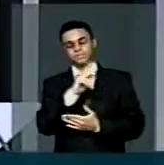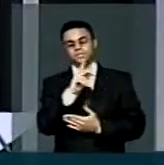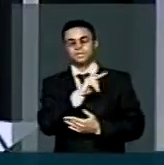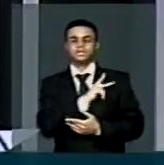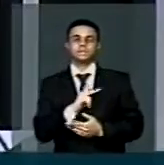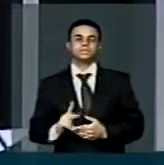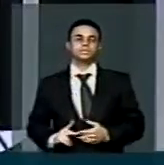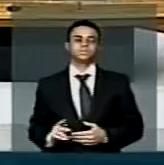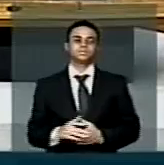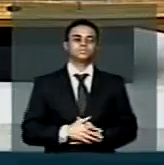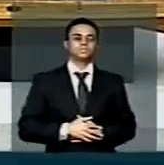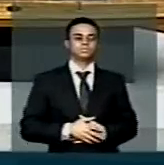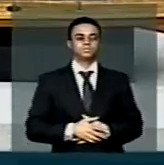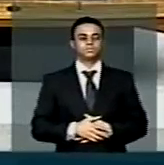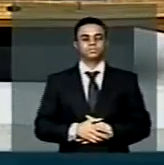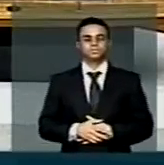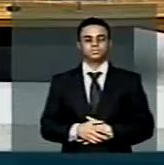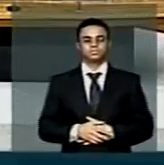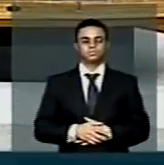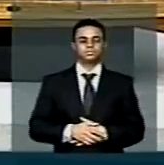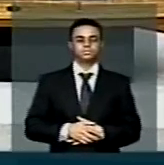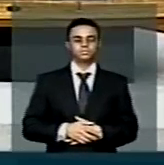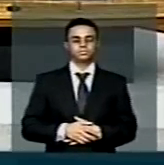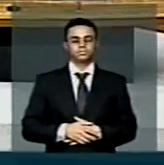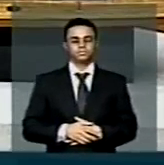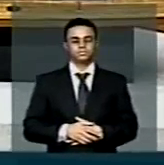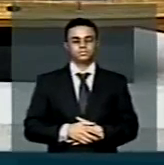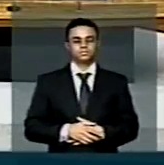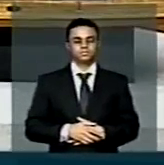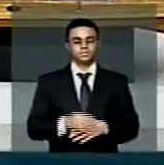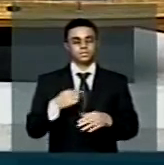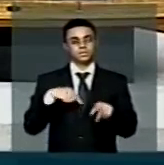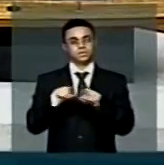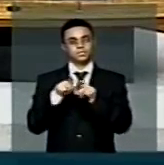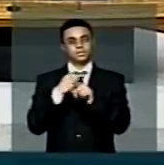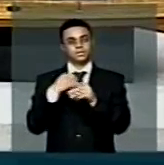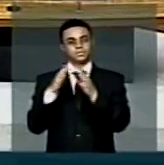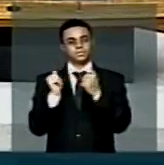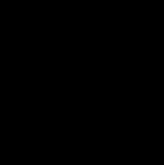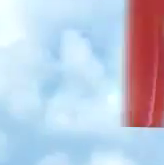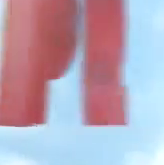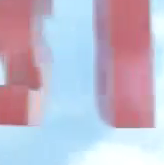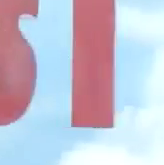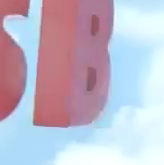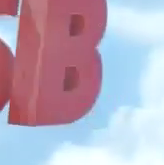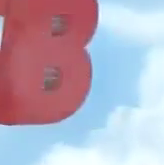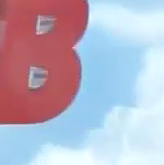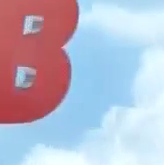Eu também, independente da sejam discórdia. divulgados no meio da comunicação dessa casa. Muito obrigado.